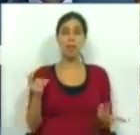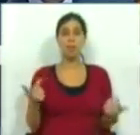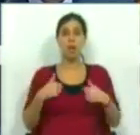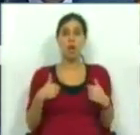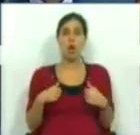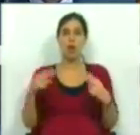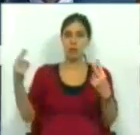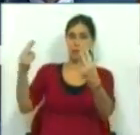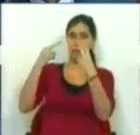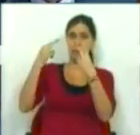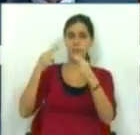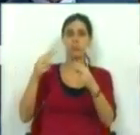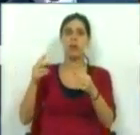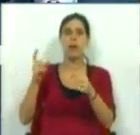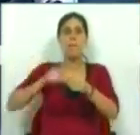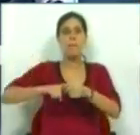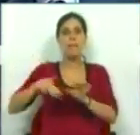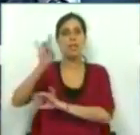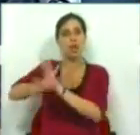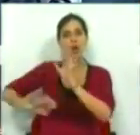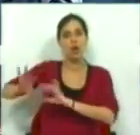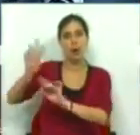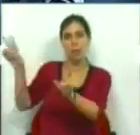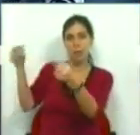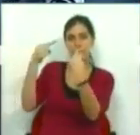que de nós têm os nossos parceiros europeus.